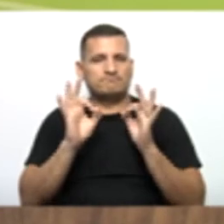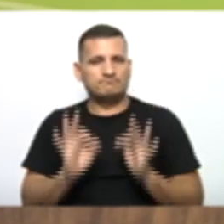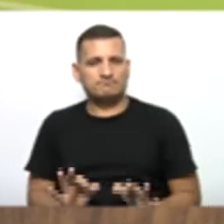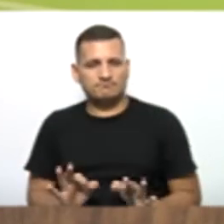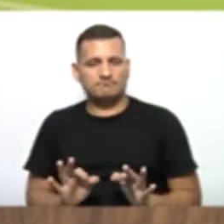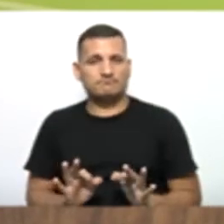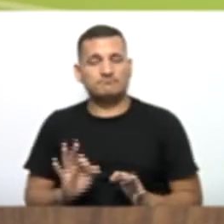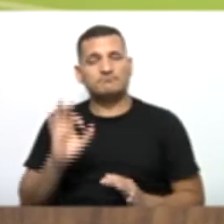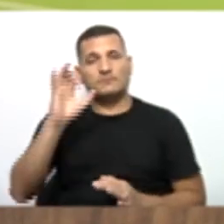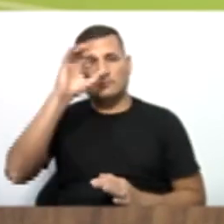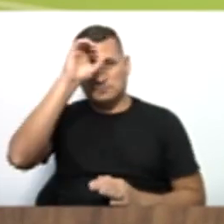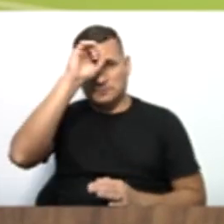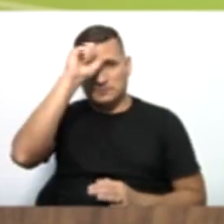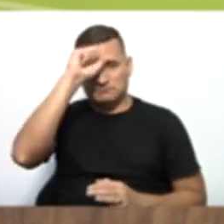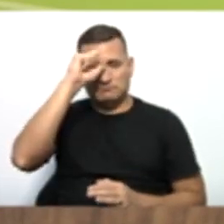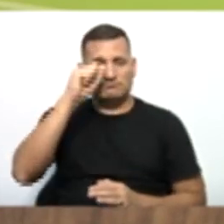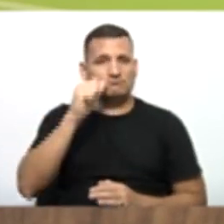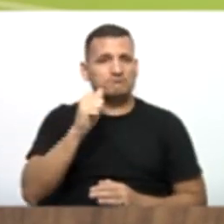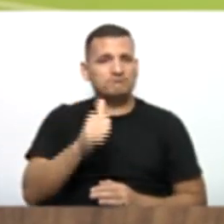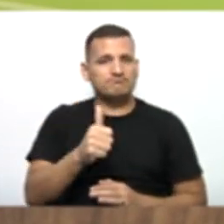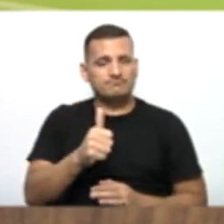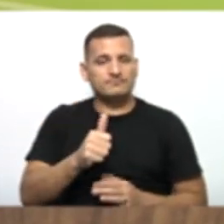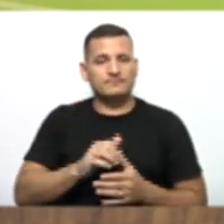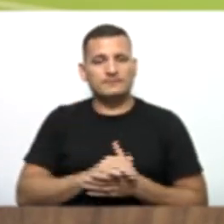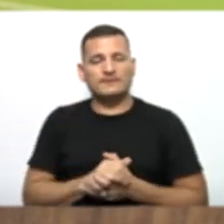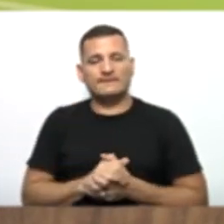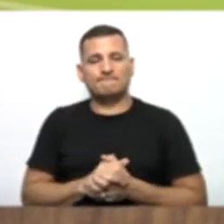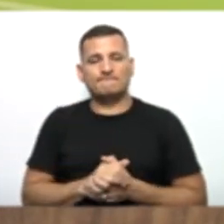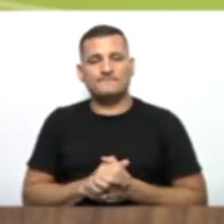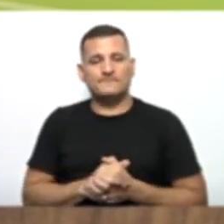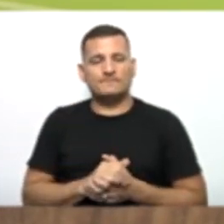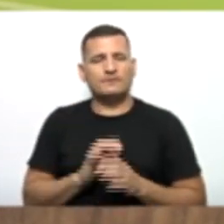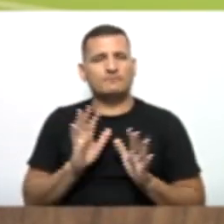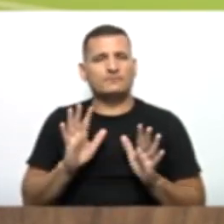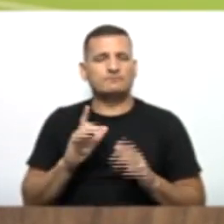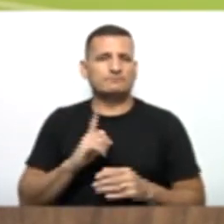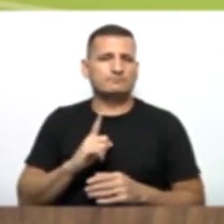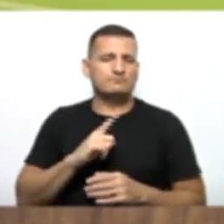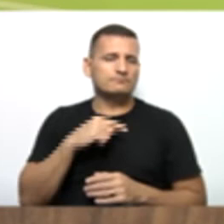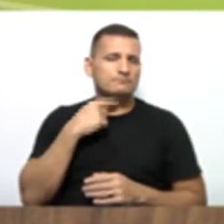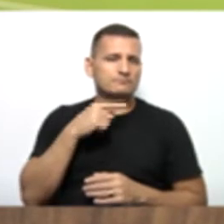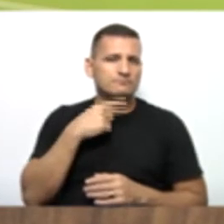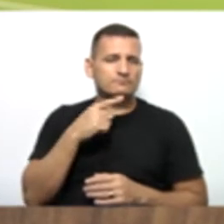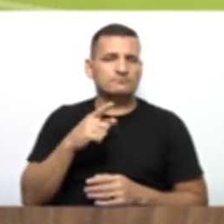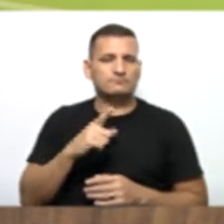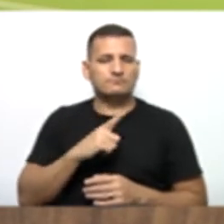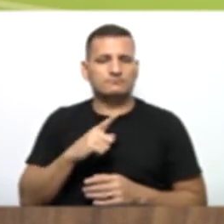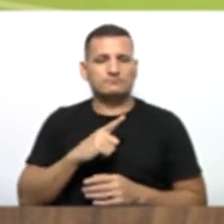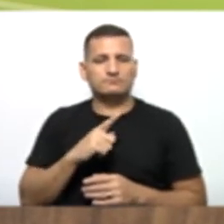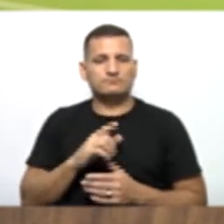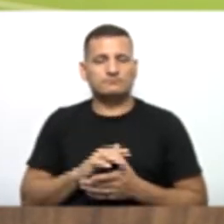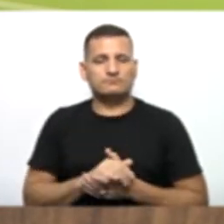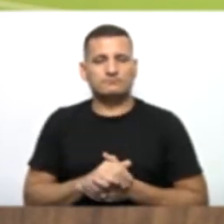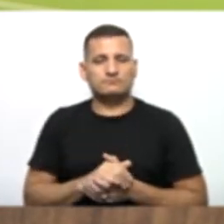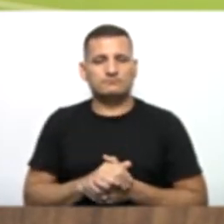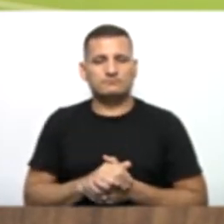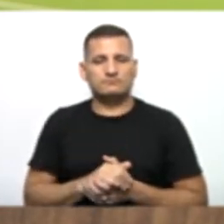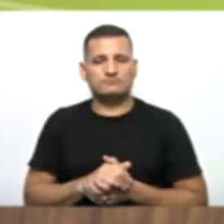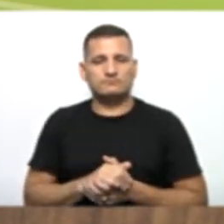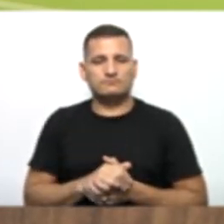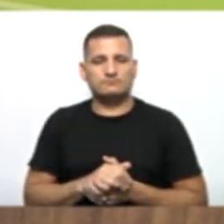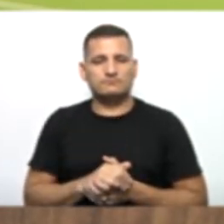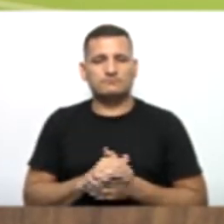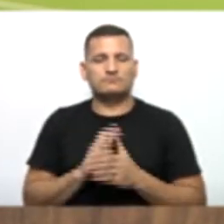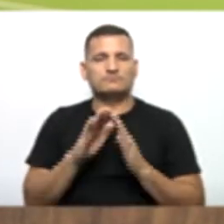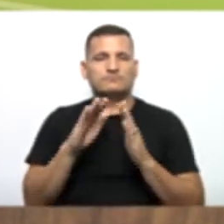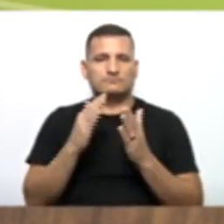estão aprendendo. Mas nós temos aqui, professor, uma dúvida muito interessante, né, lá da